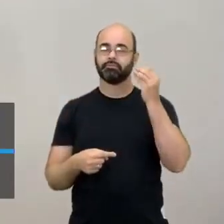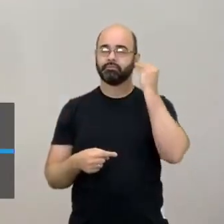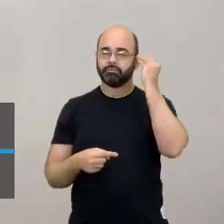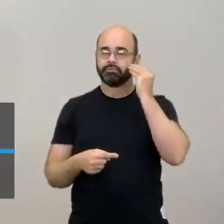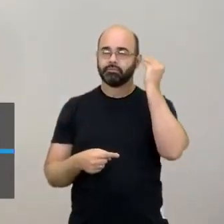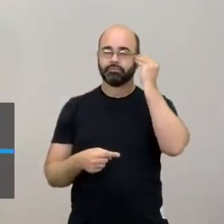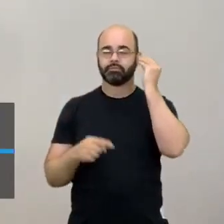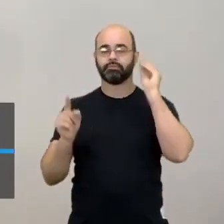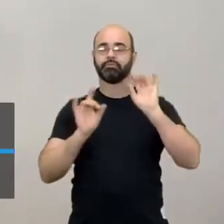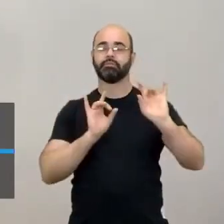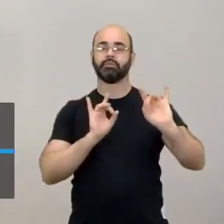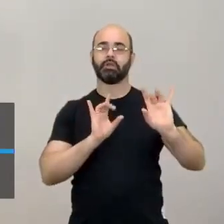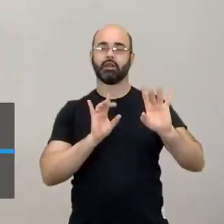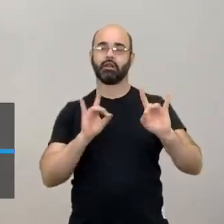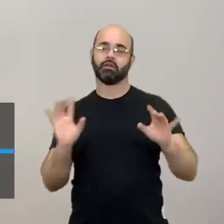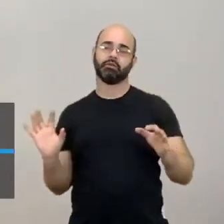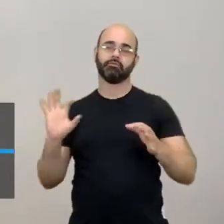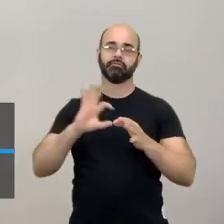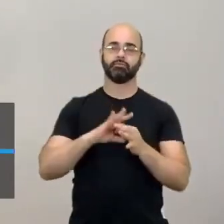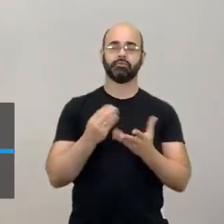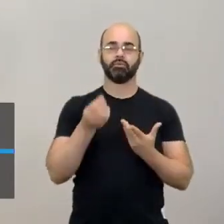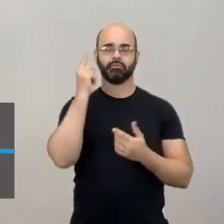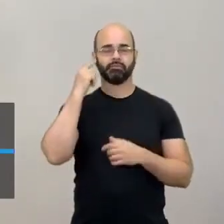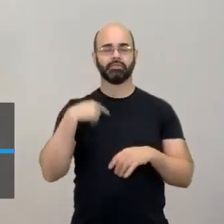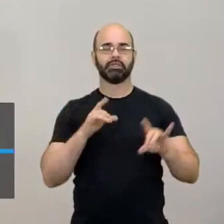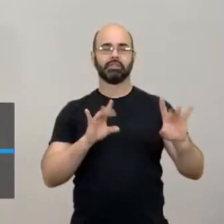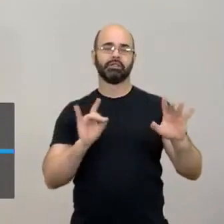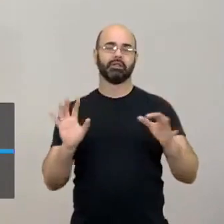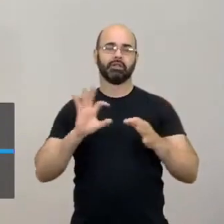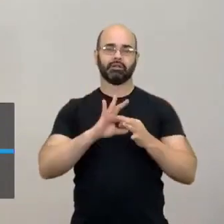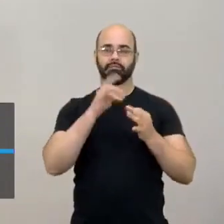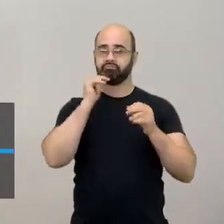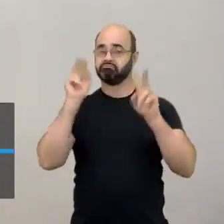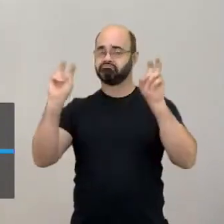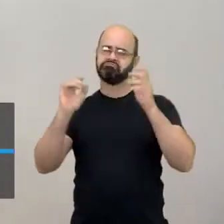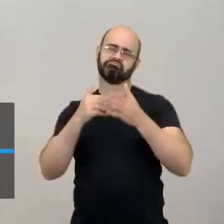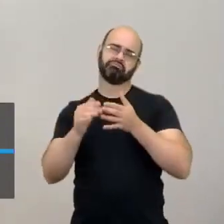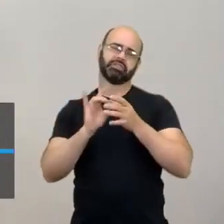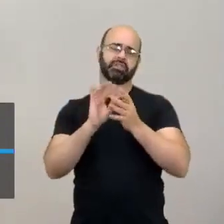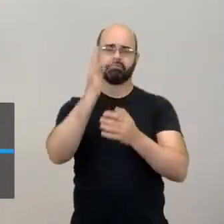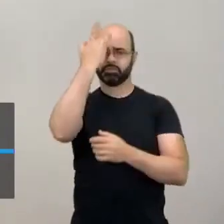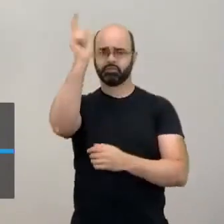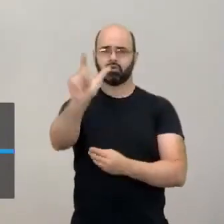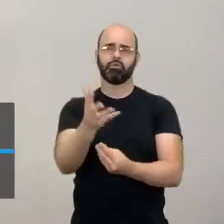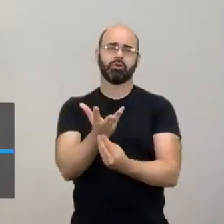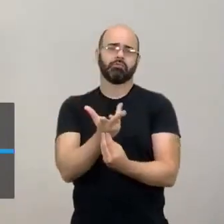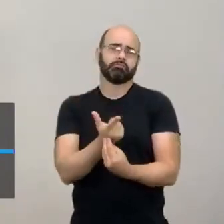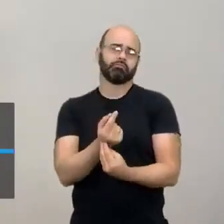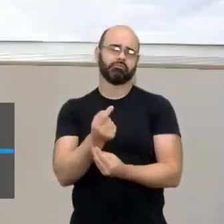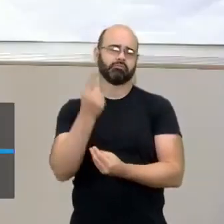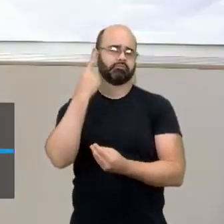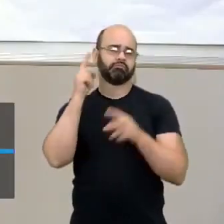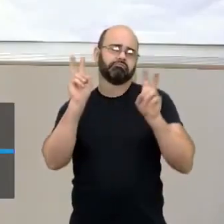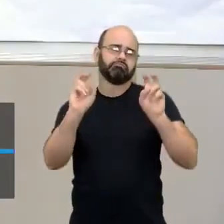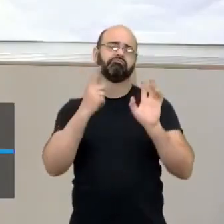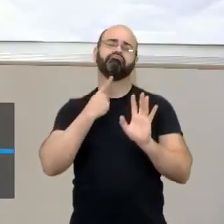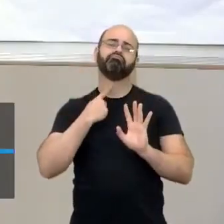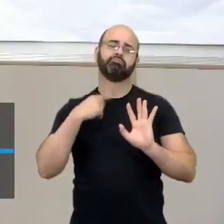da gente pensar bastante em como a gente pode utilizar a técnica. A temática fica a critério do artista, né? Sim. Então